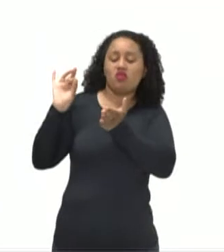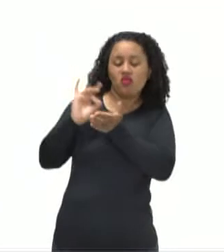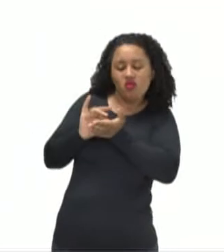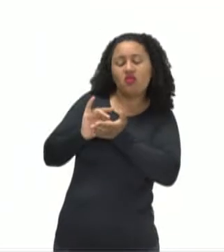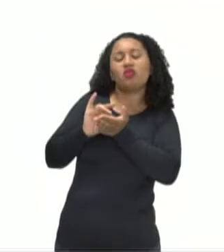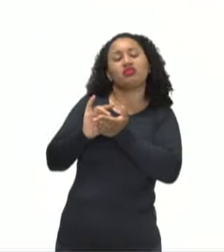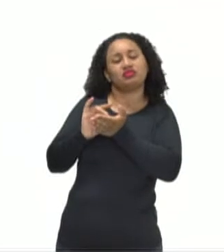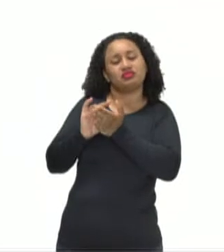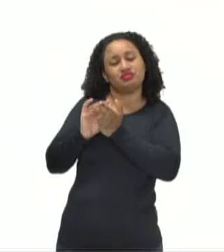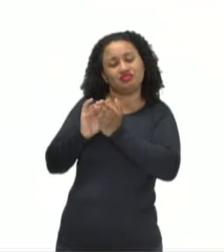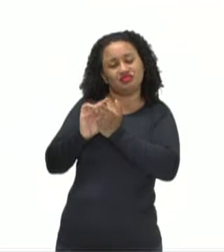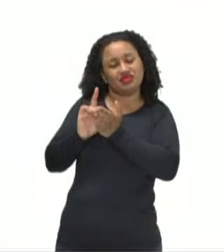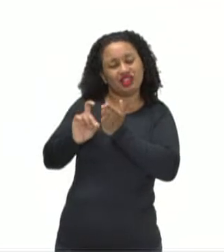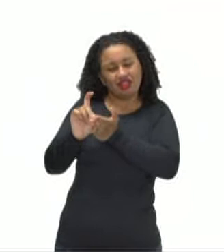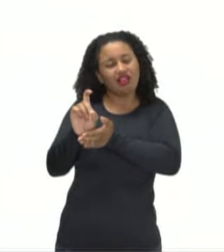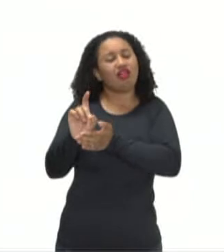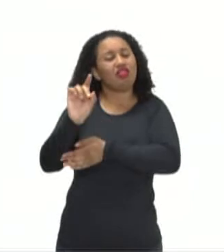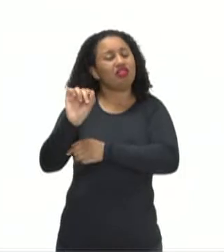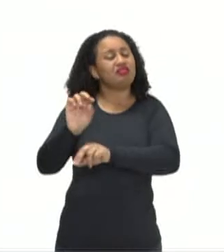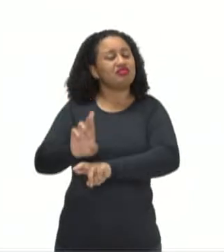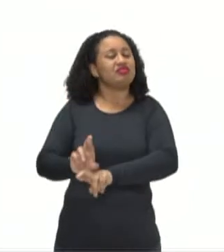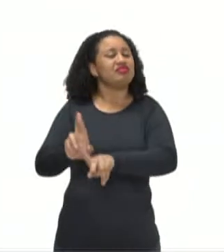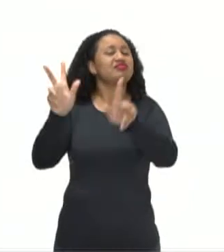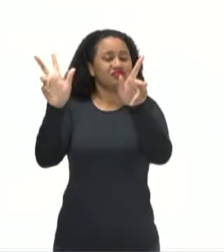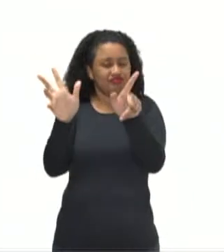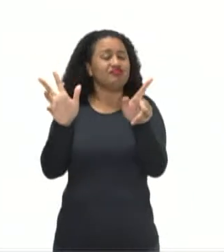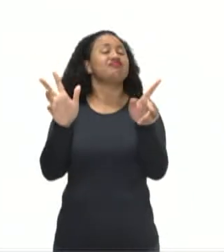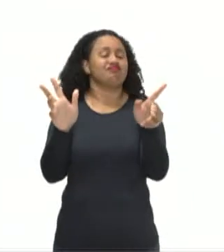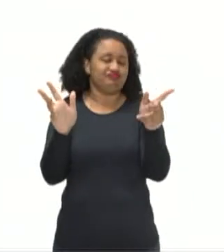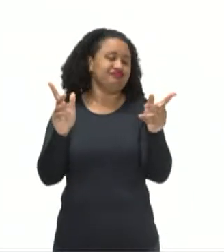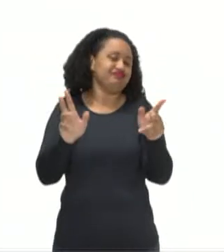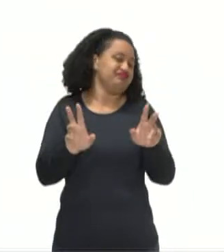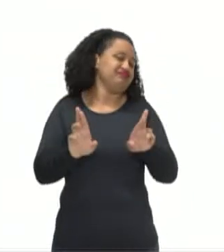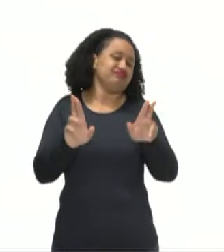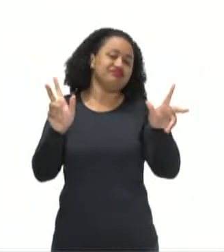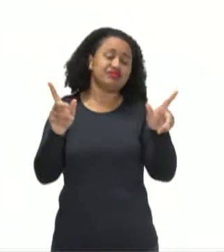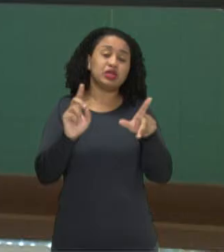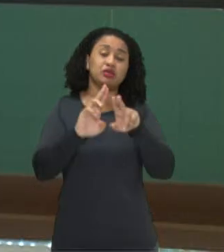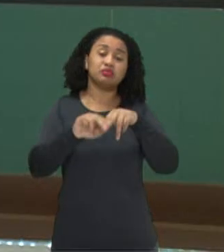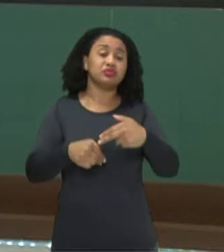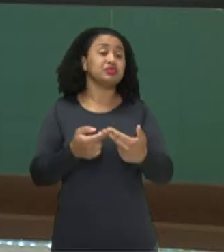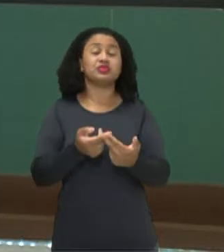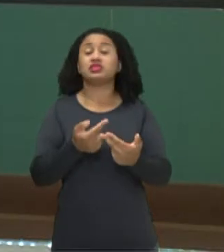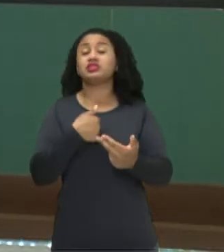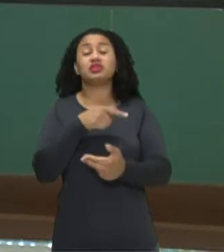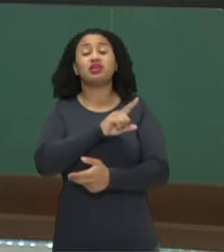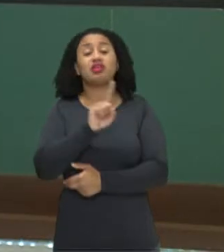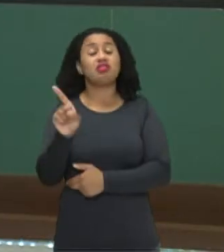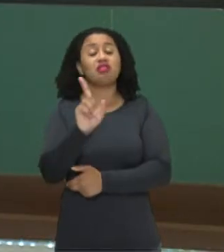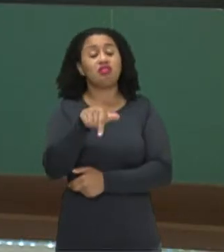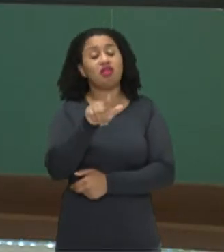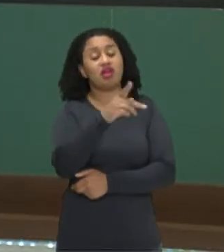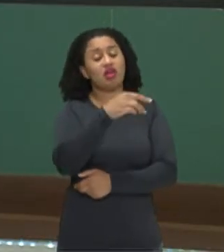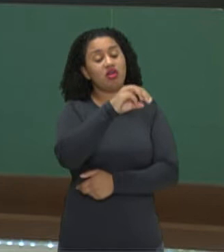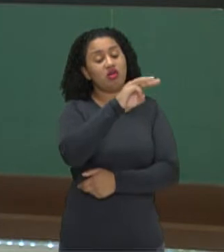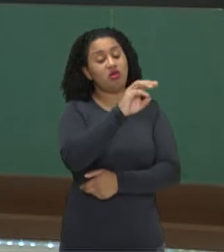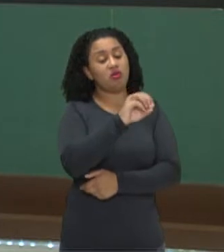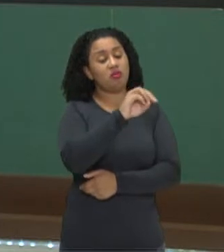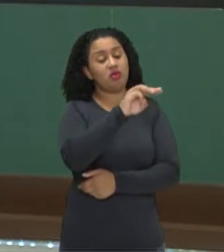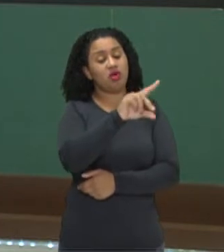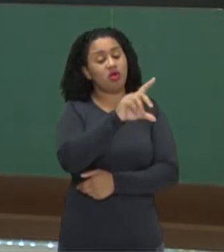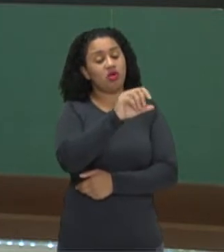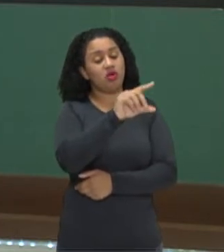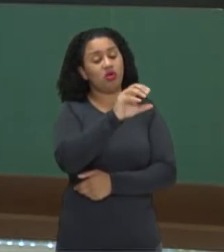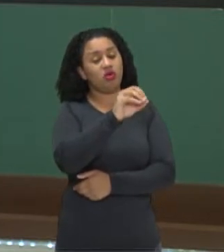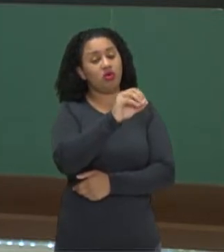origens embrionárias completamente diferentes. Por isso que nós não chamamos de órgãos homólogos,